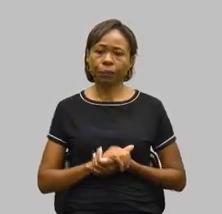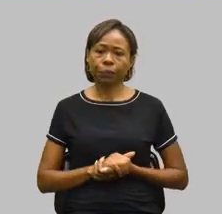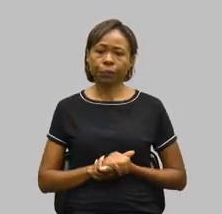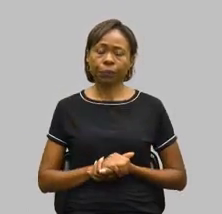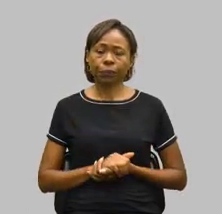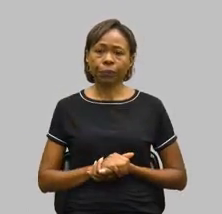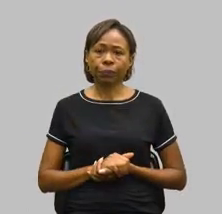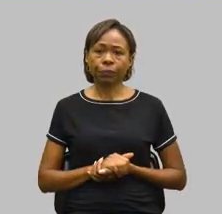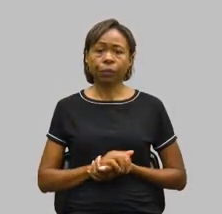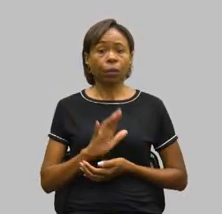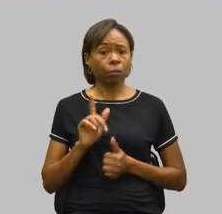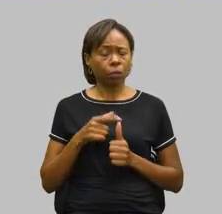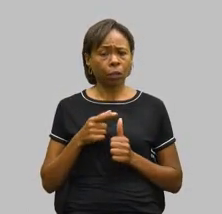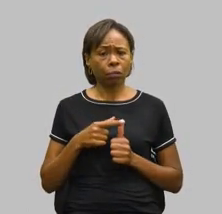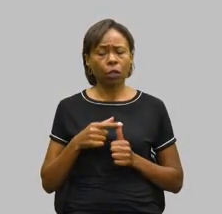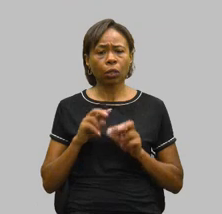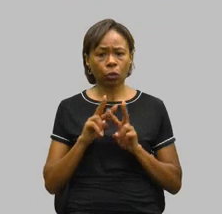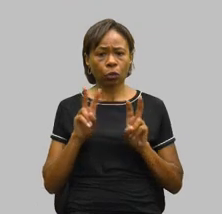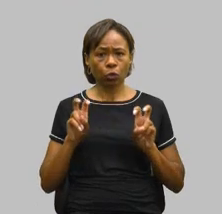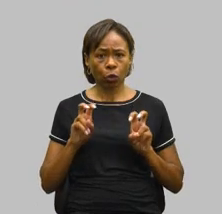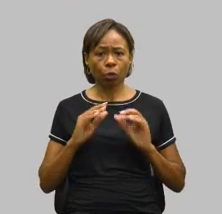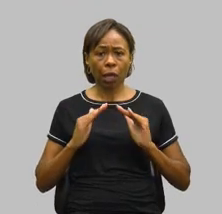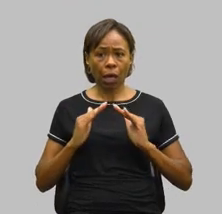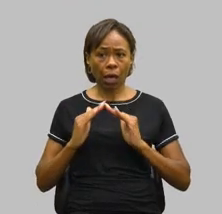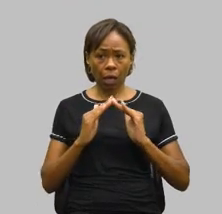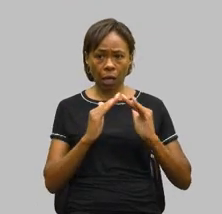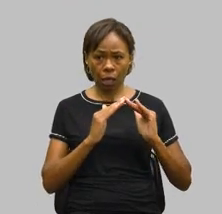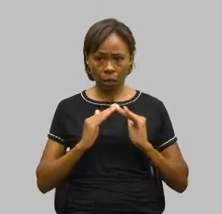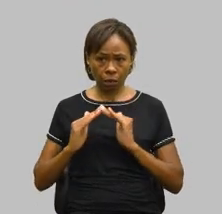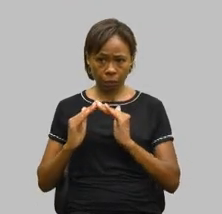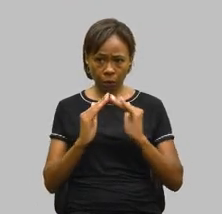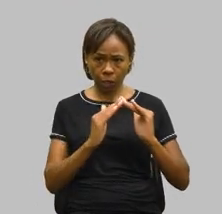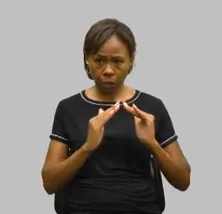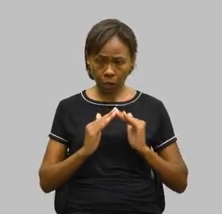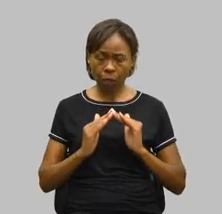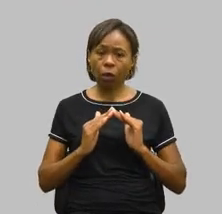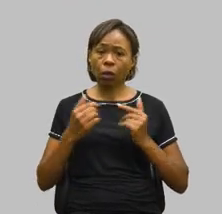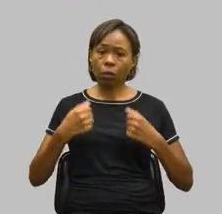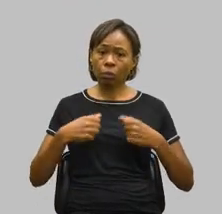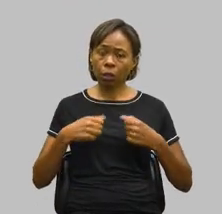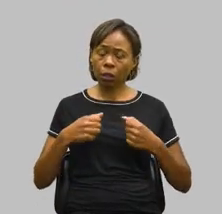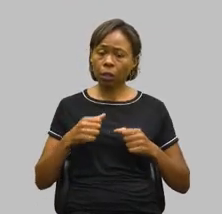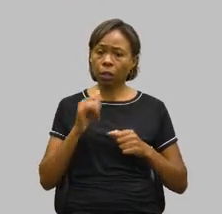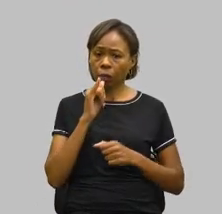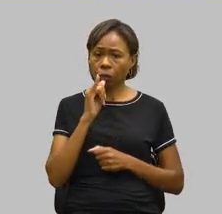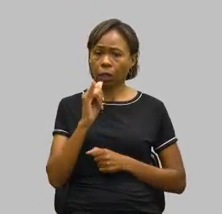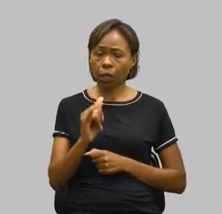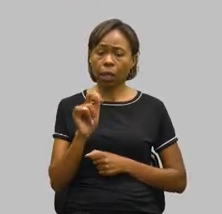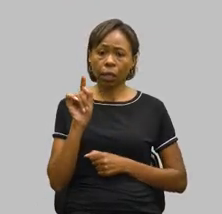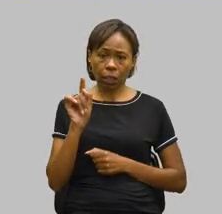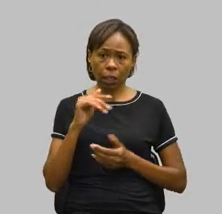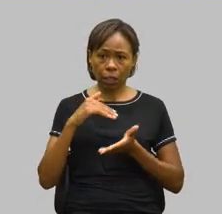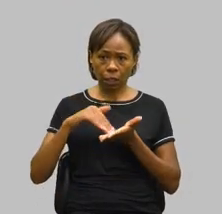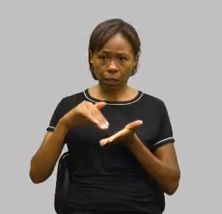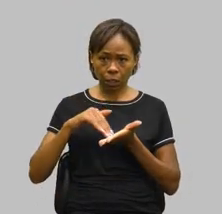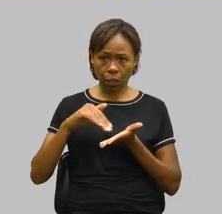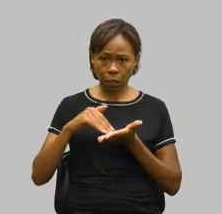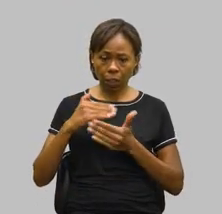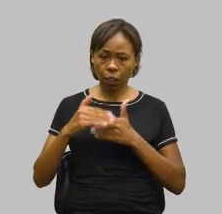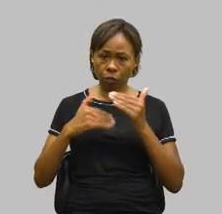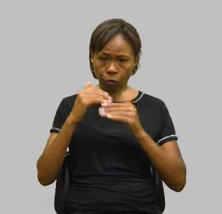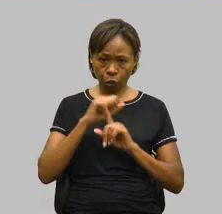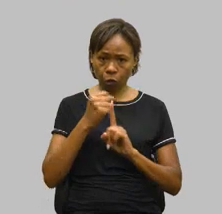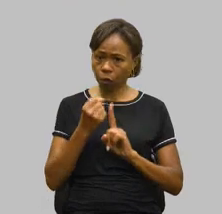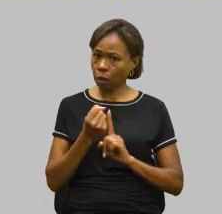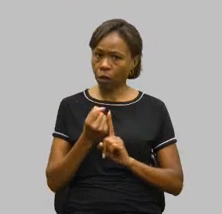Bom primeiramente em relação à Habitação é importante a gente destacar que a Secretaria de Estado Desenvolvimento Social não